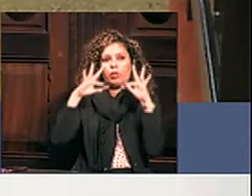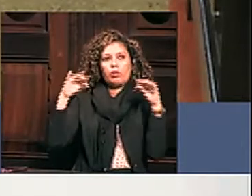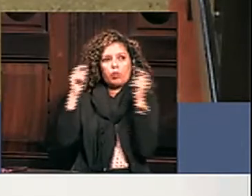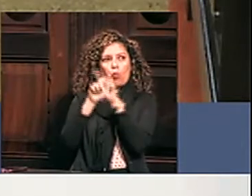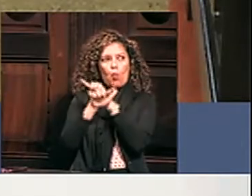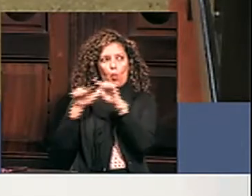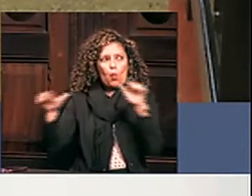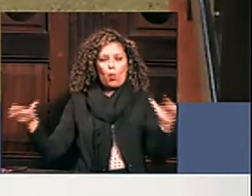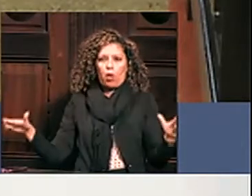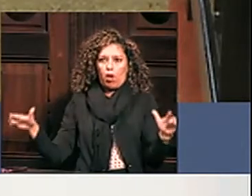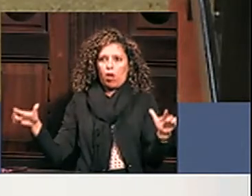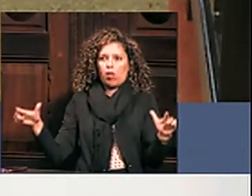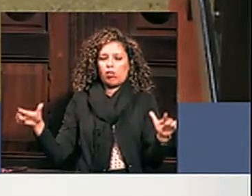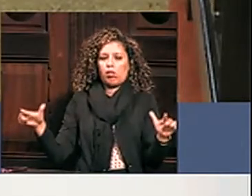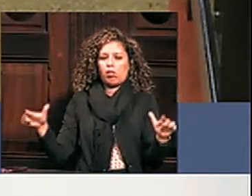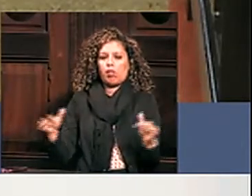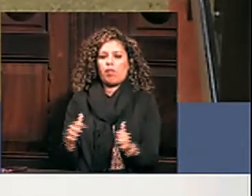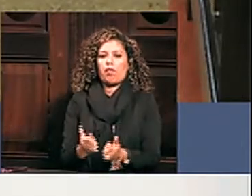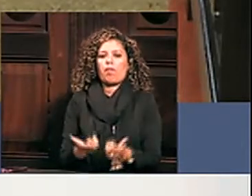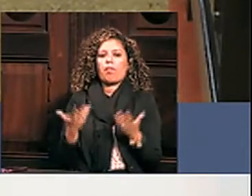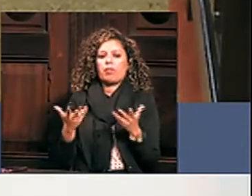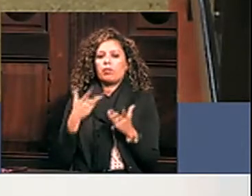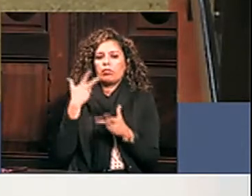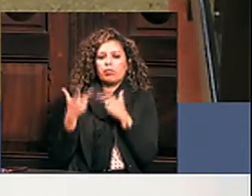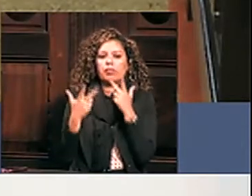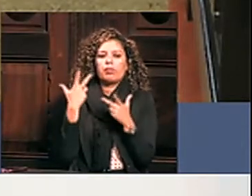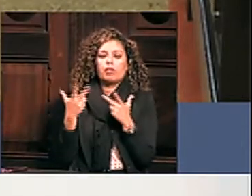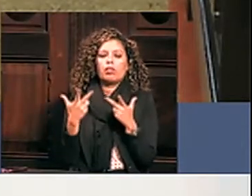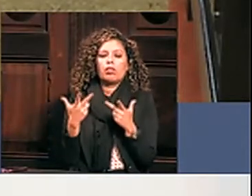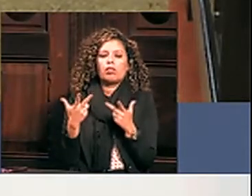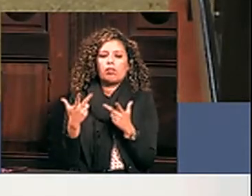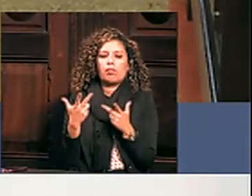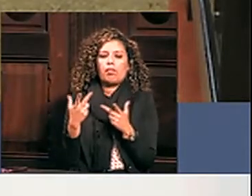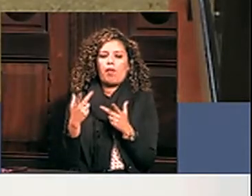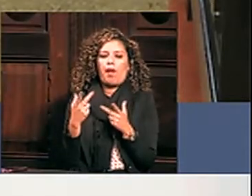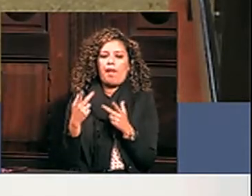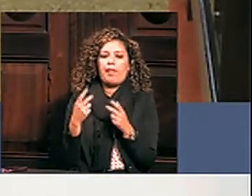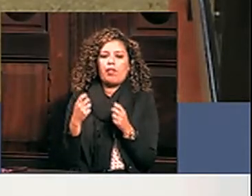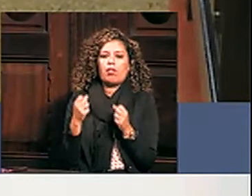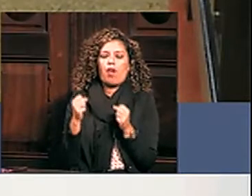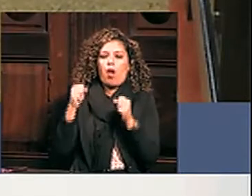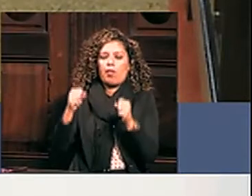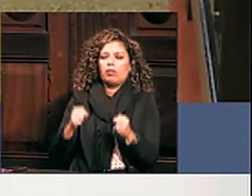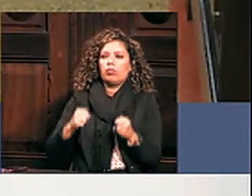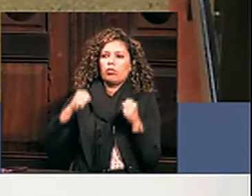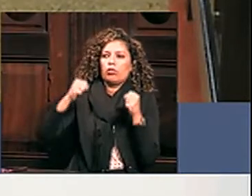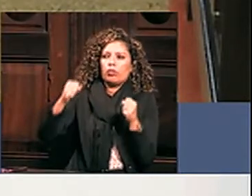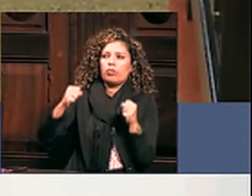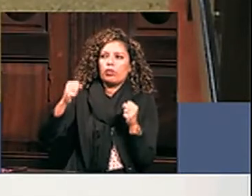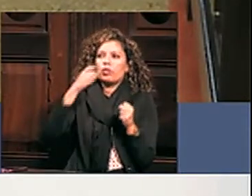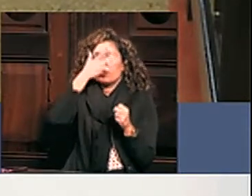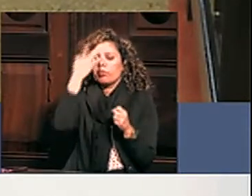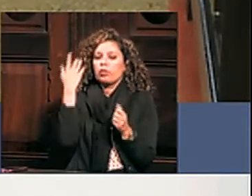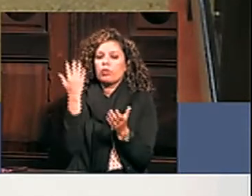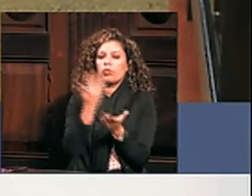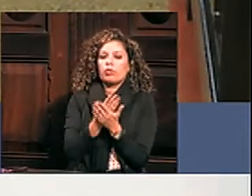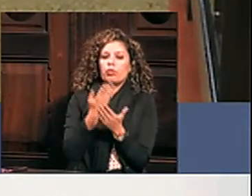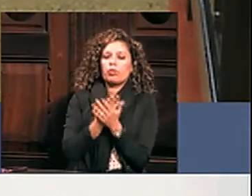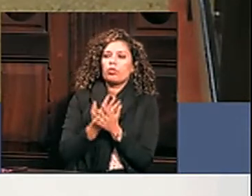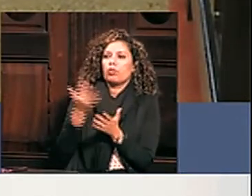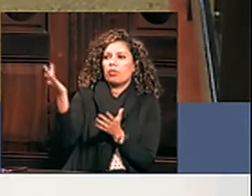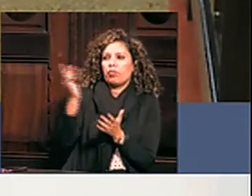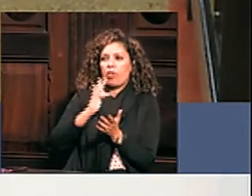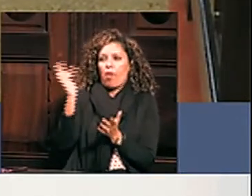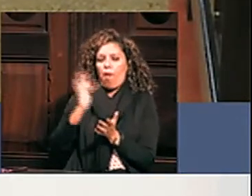vazias, dizer que a luta universitária é a nossa